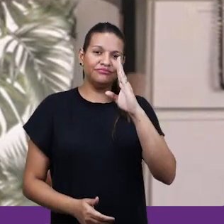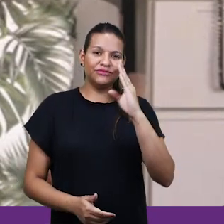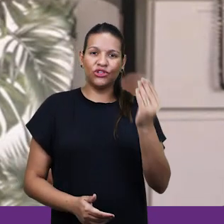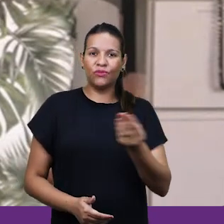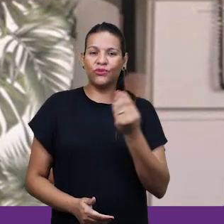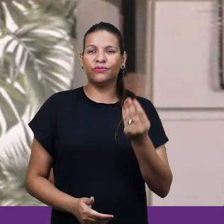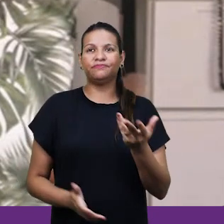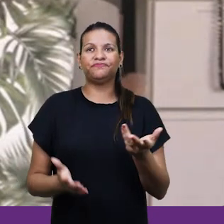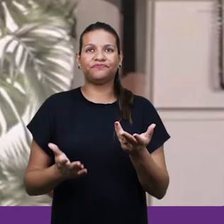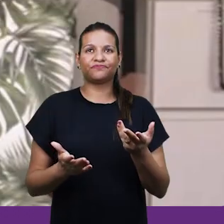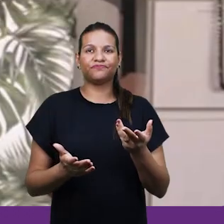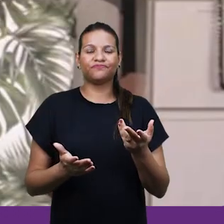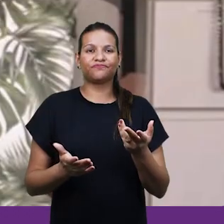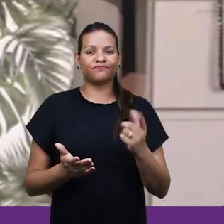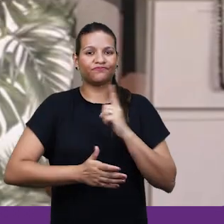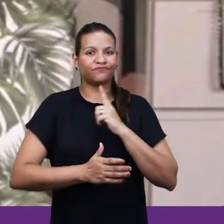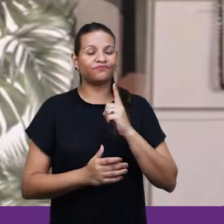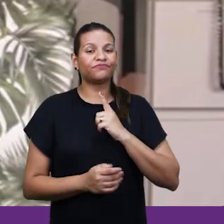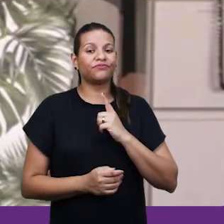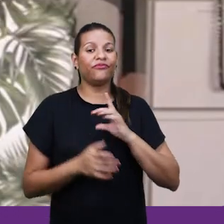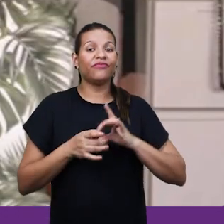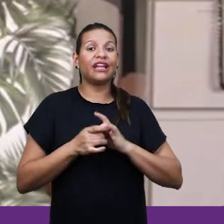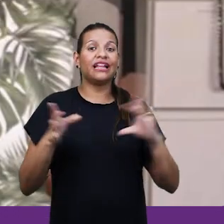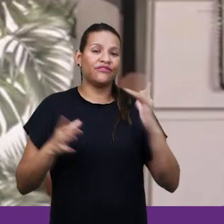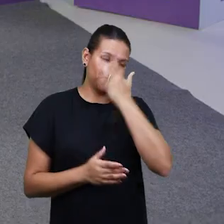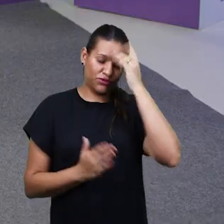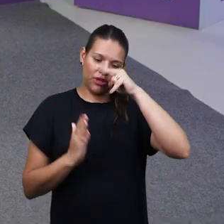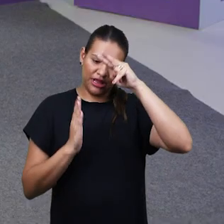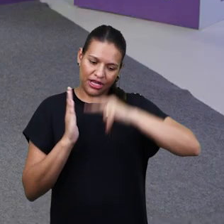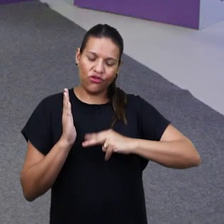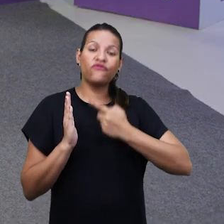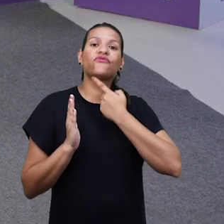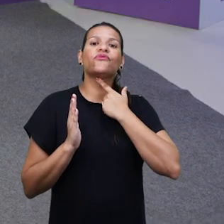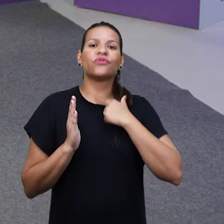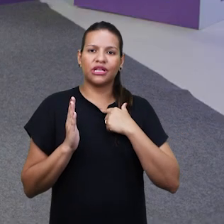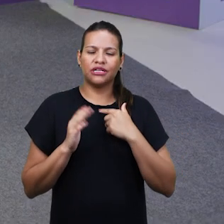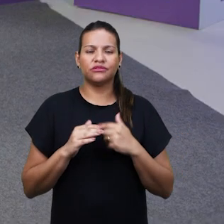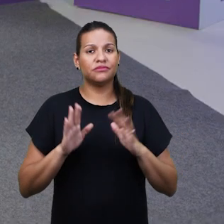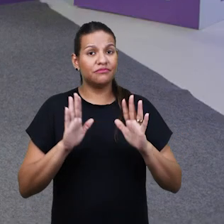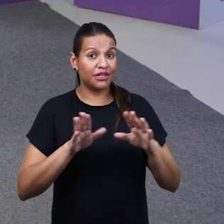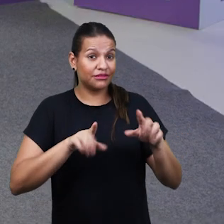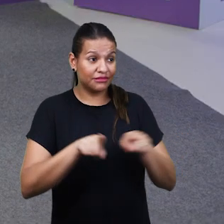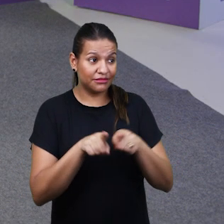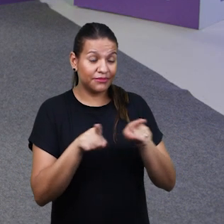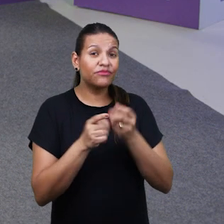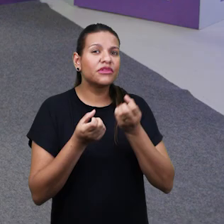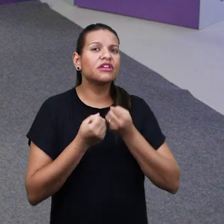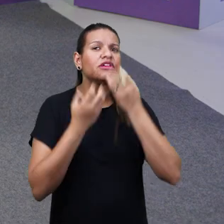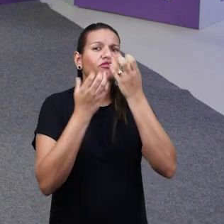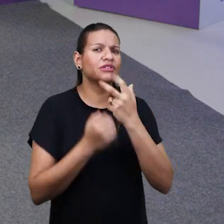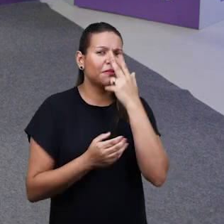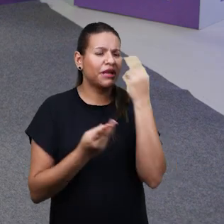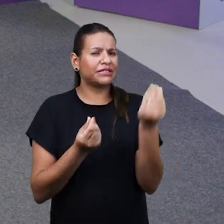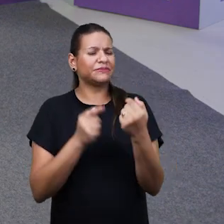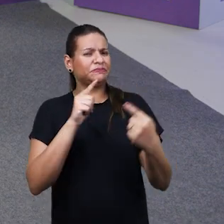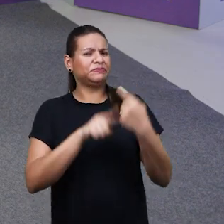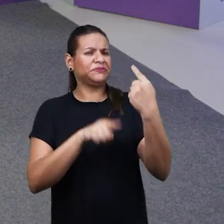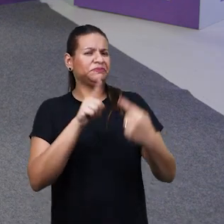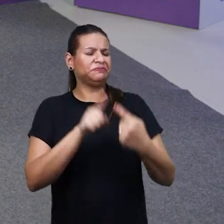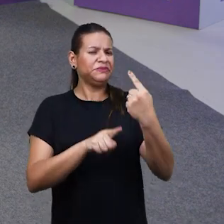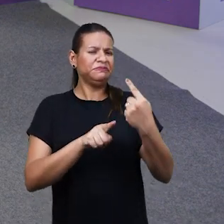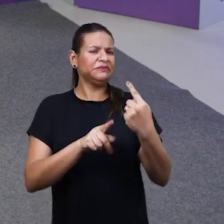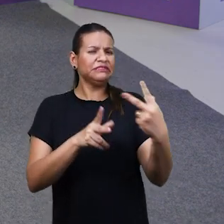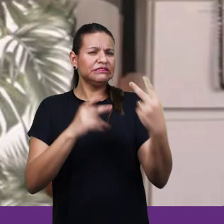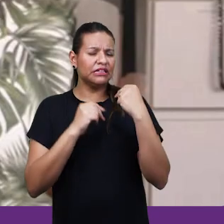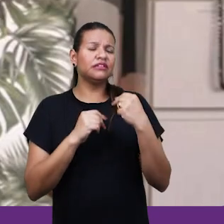né, na formação da vontade livre do eleitor. Por outro lado, a desinformação ela tem o potencial de poluir